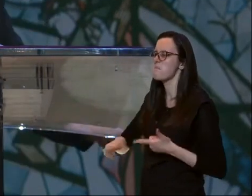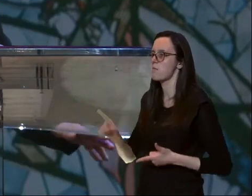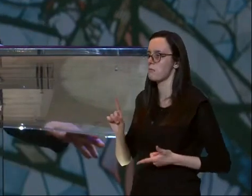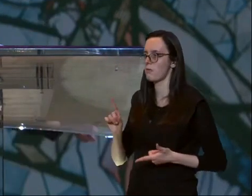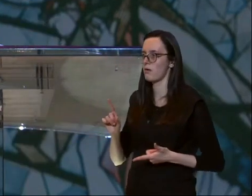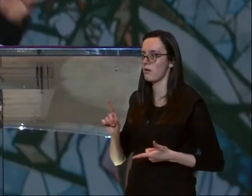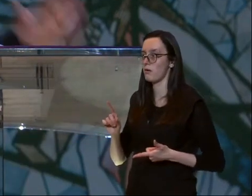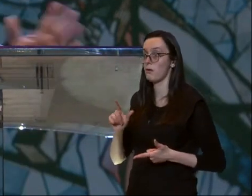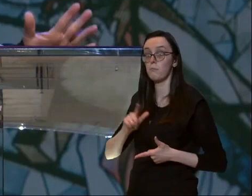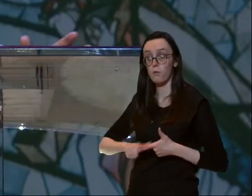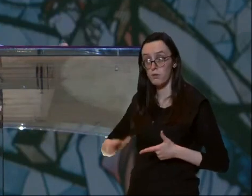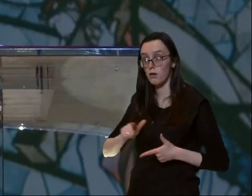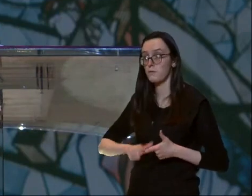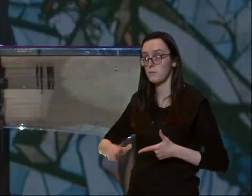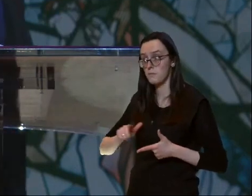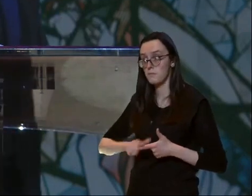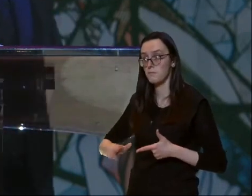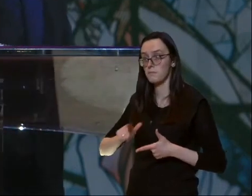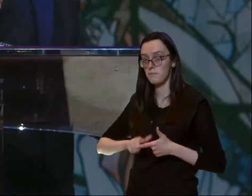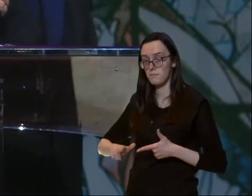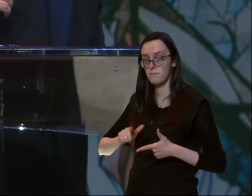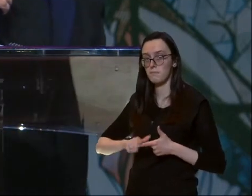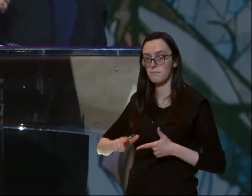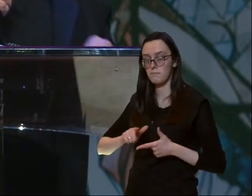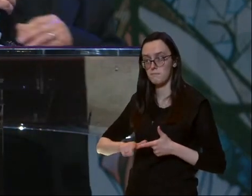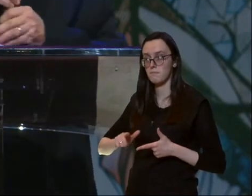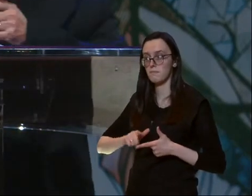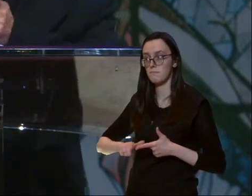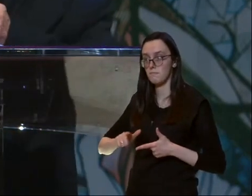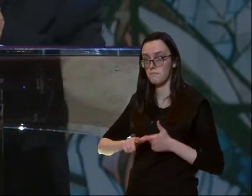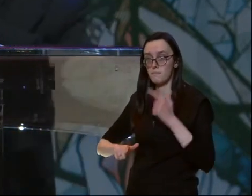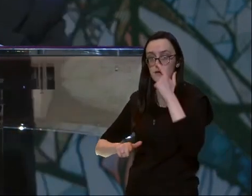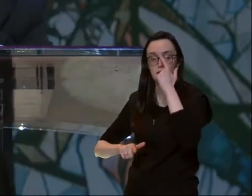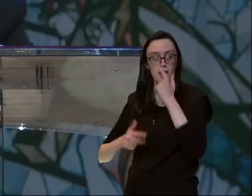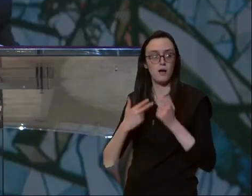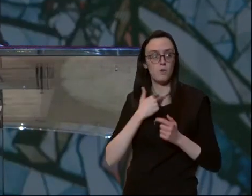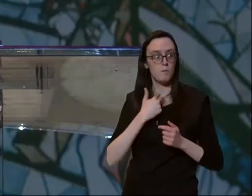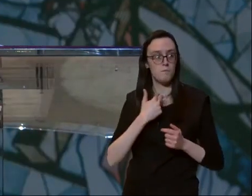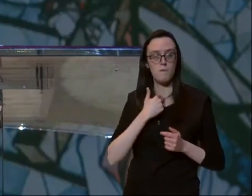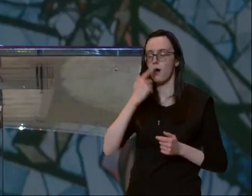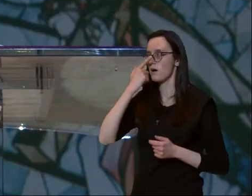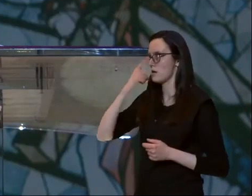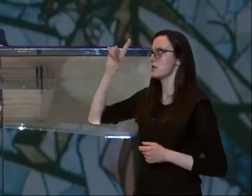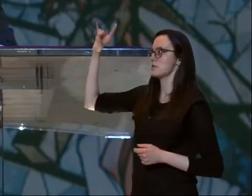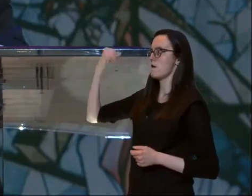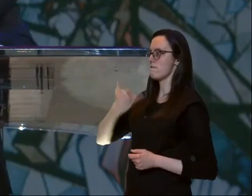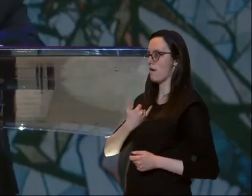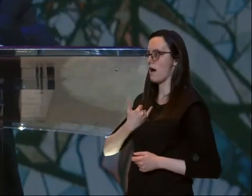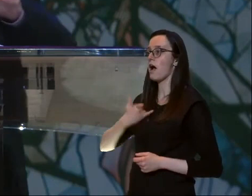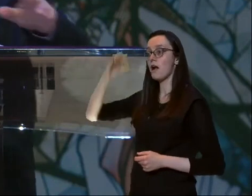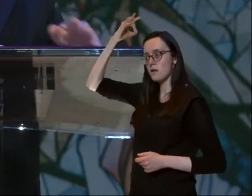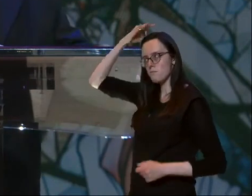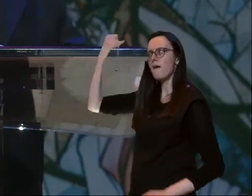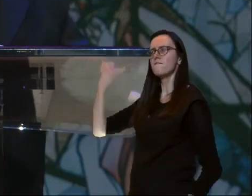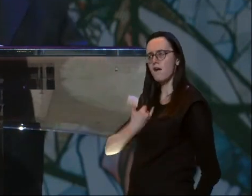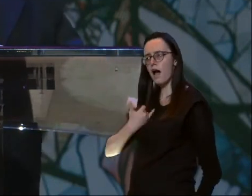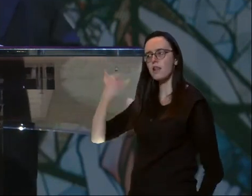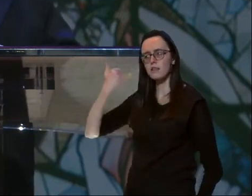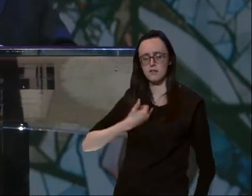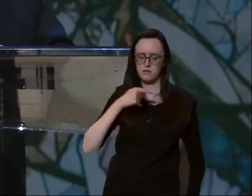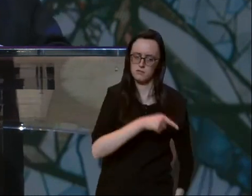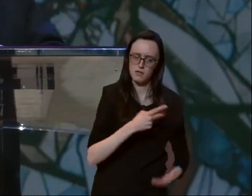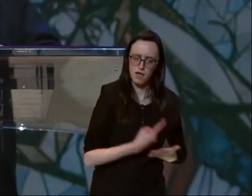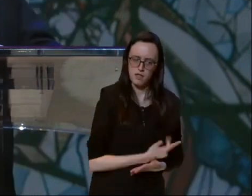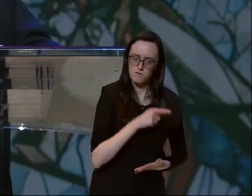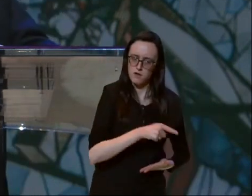É impossível nunca Deus falar o nosso coração e tocar lá na nossa ferida. O Espírito Santo